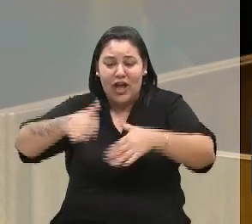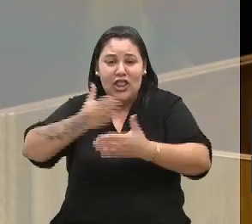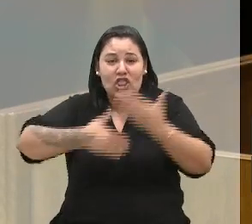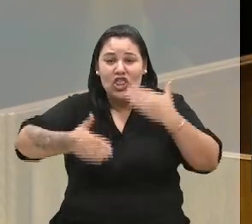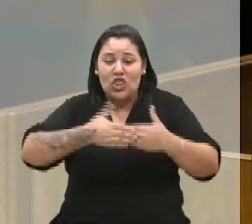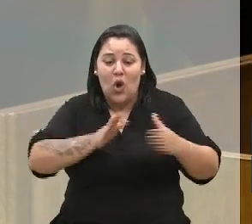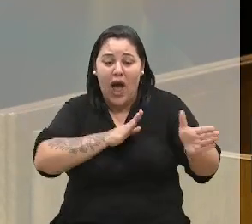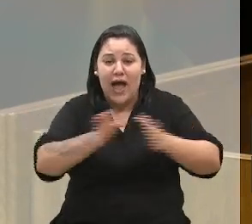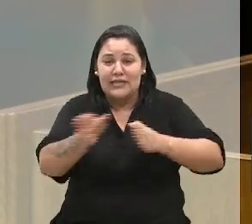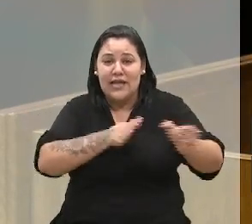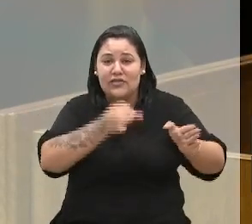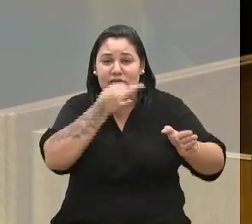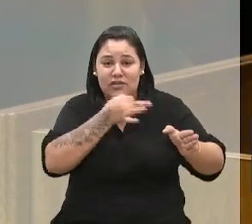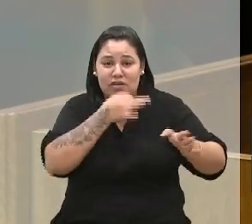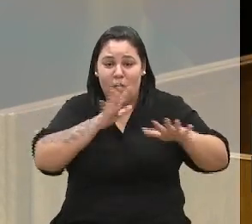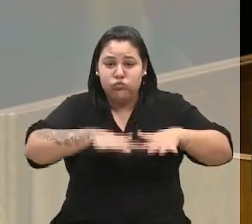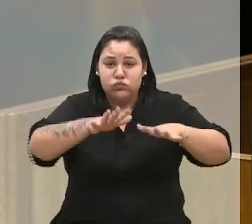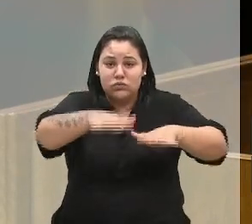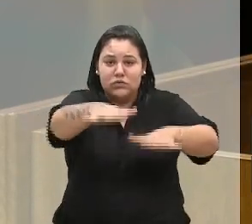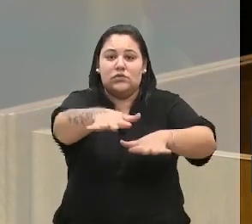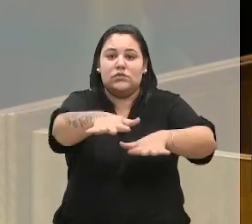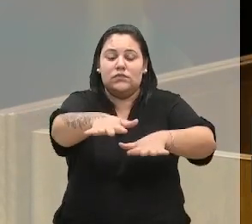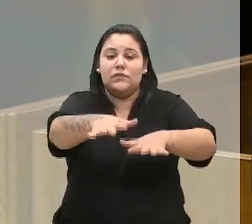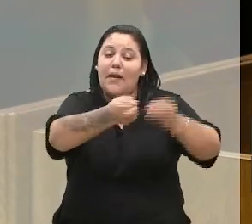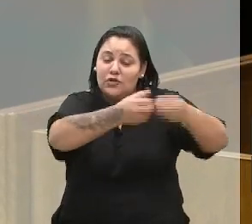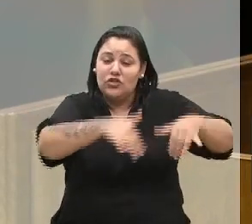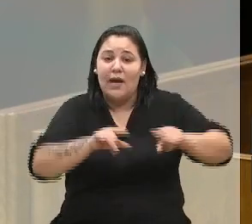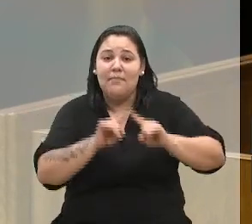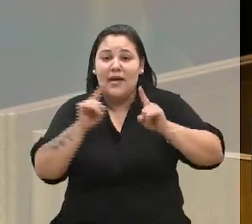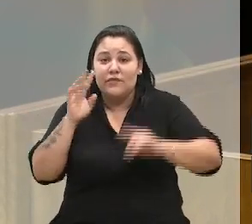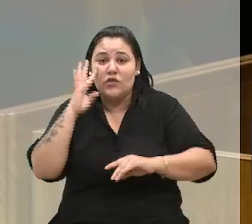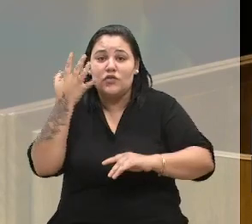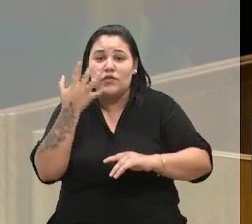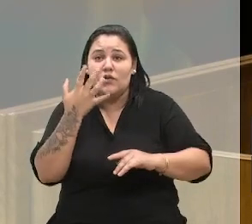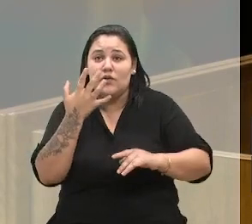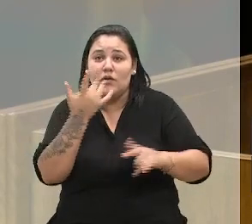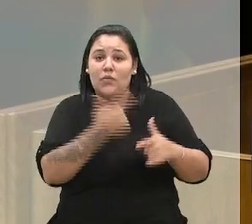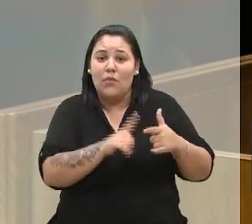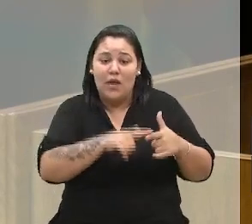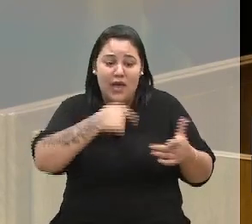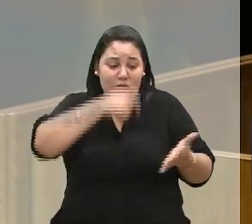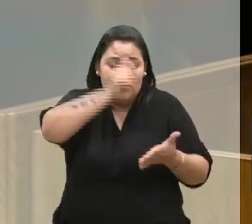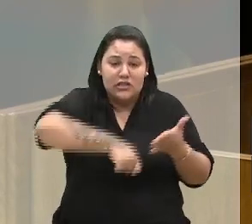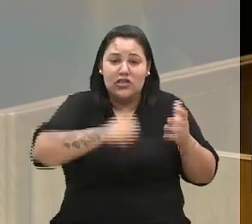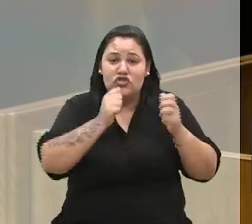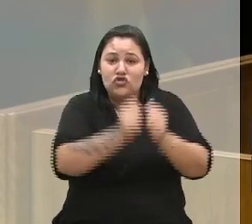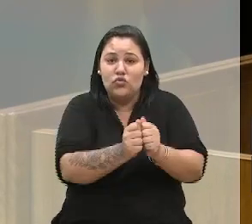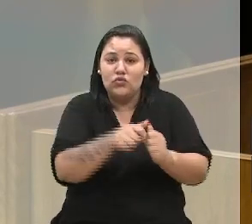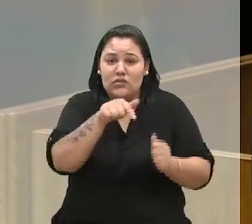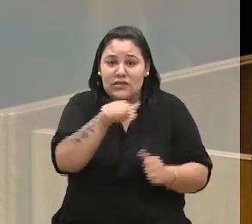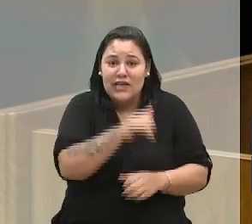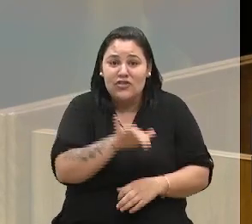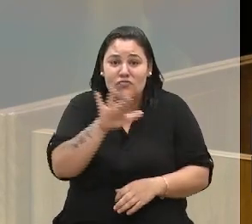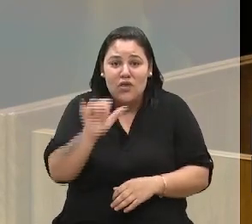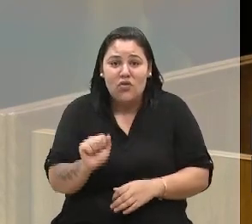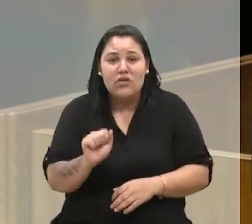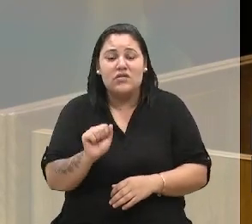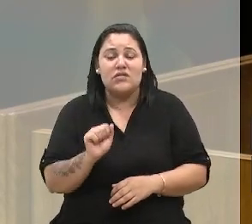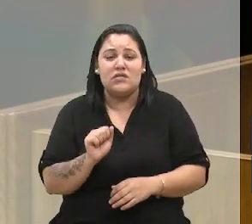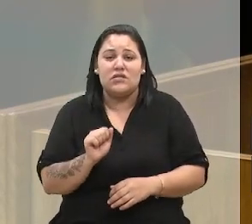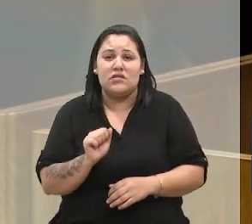à cidade no trânsito, mas vão resolver um problema histórico. Eu assinei, inclusive, junto lá, 7 milhões.